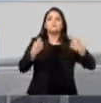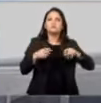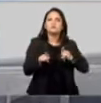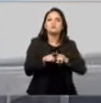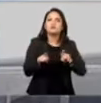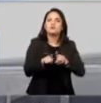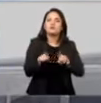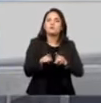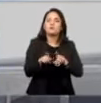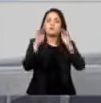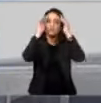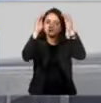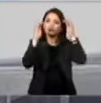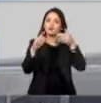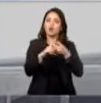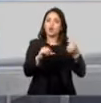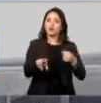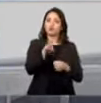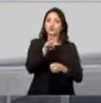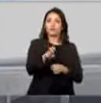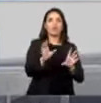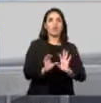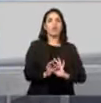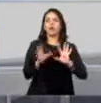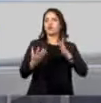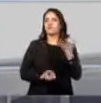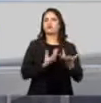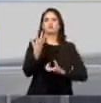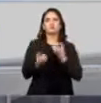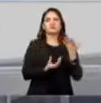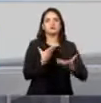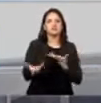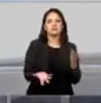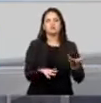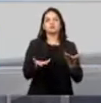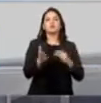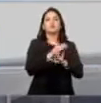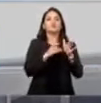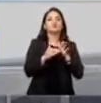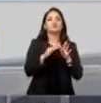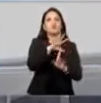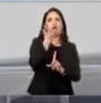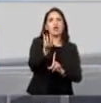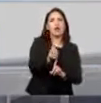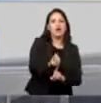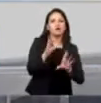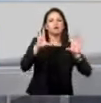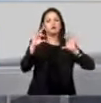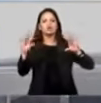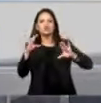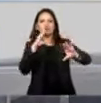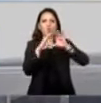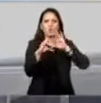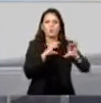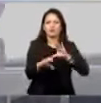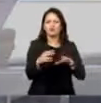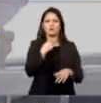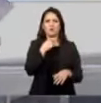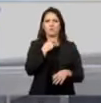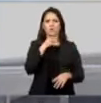do artigo 5º. É livre a expressão da atividade intelectual, artística, científica e de comunicação, independentemente de censura